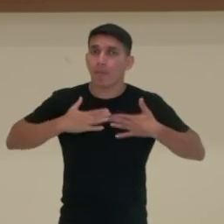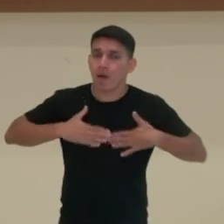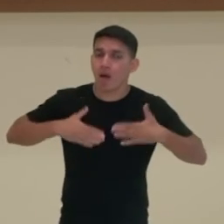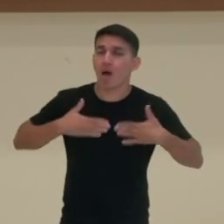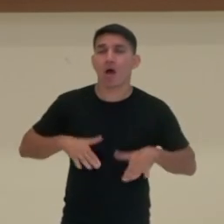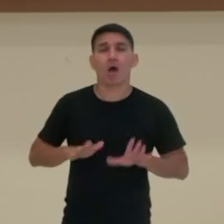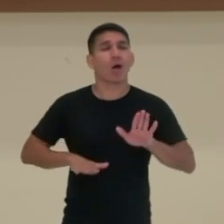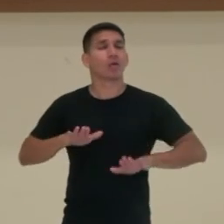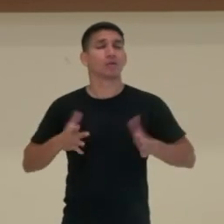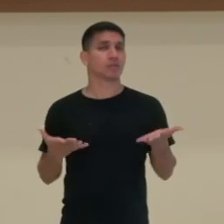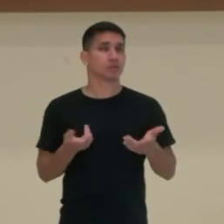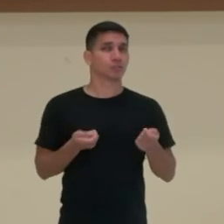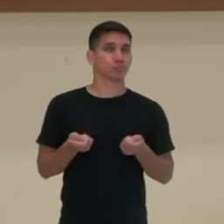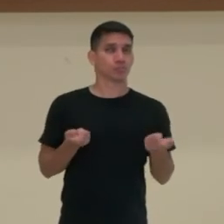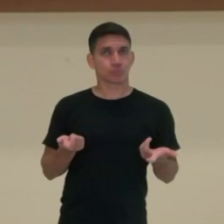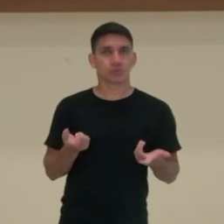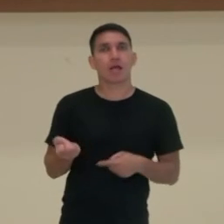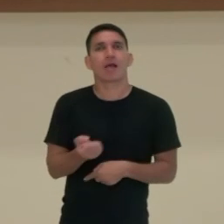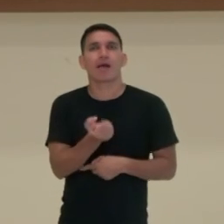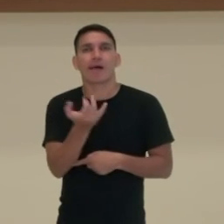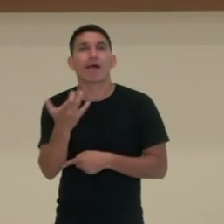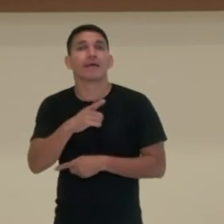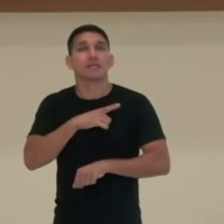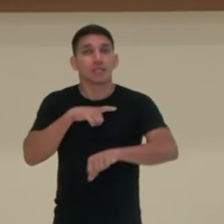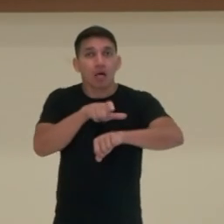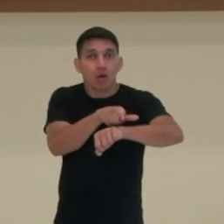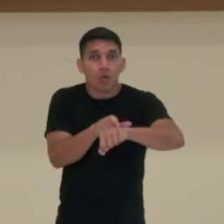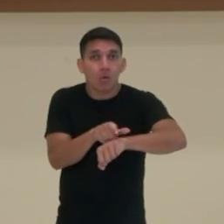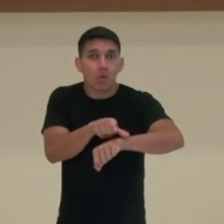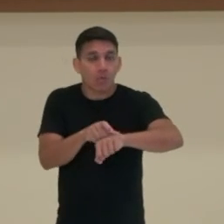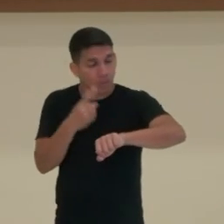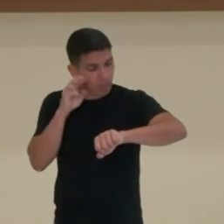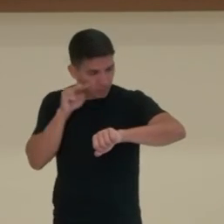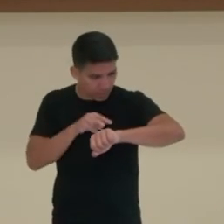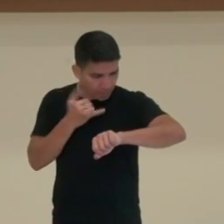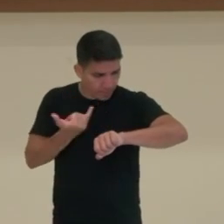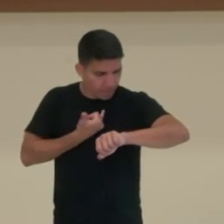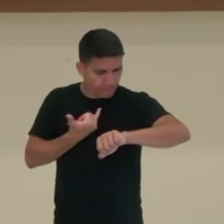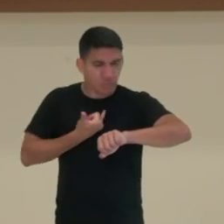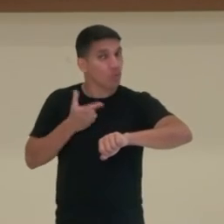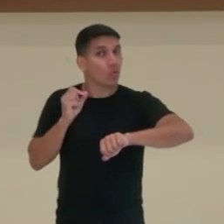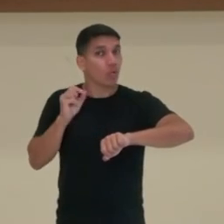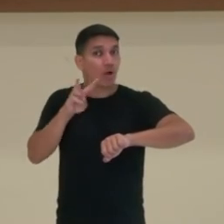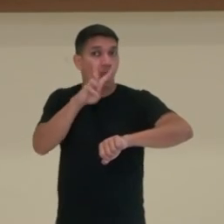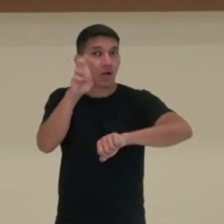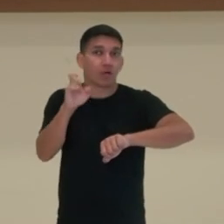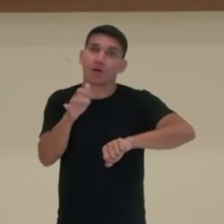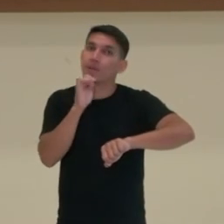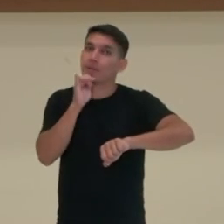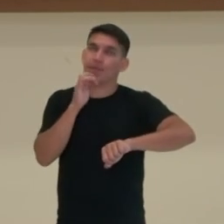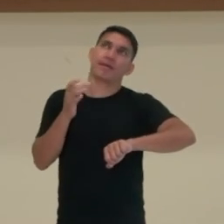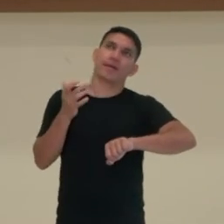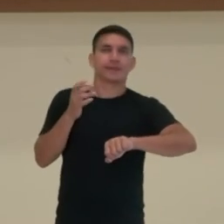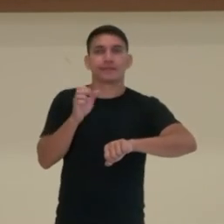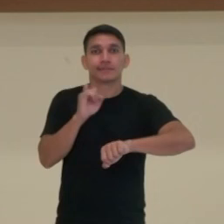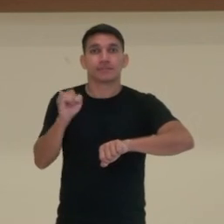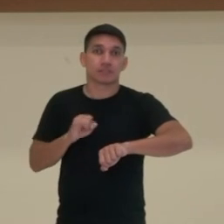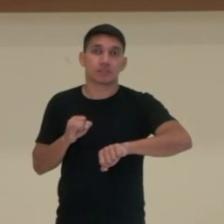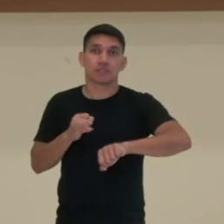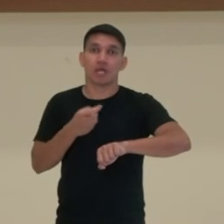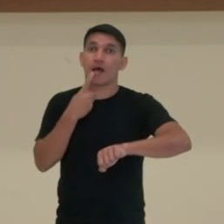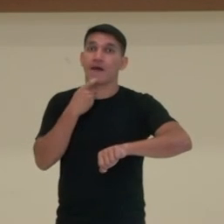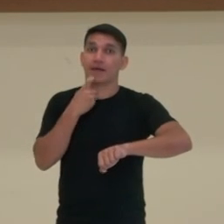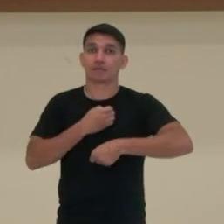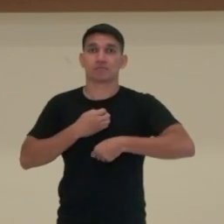né? Esses watts aí, alguns deles já dizem para você também, por exemplo, se a sua circulação está baixa,